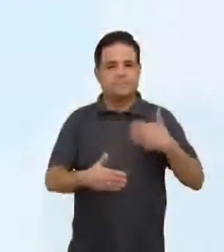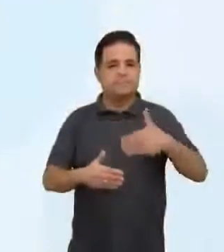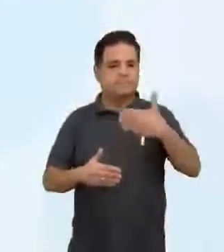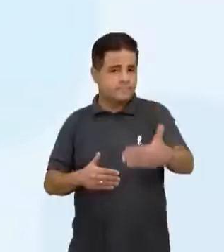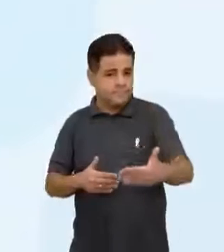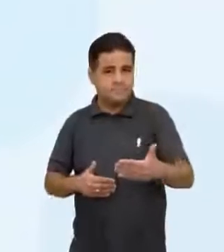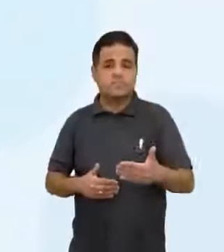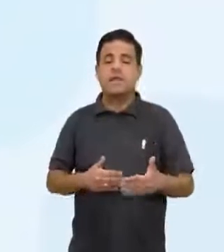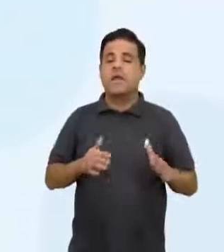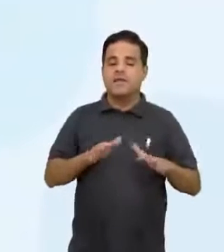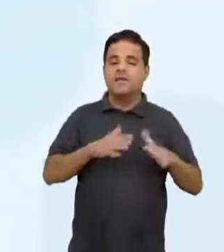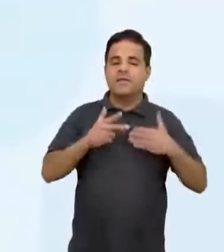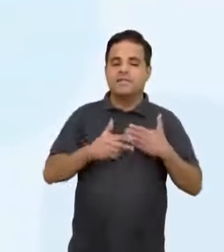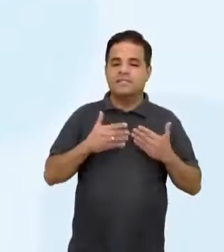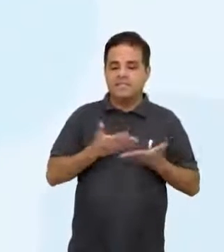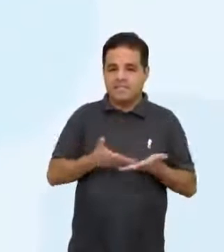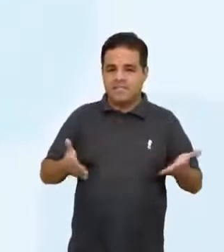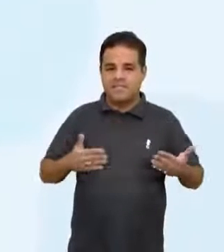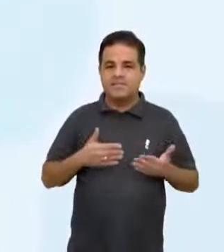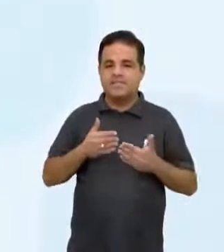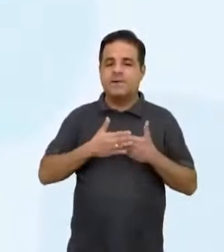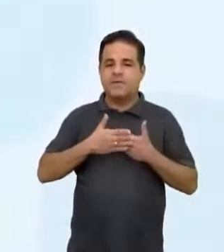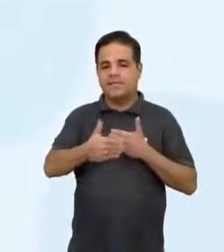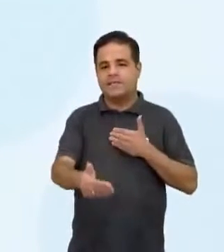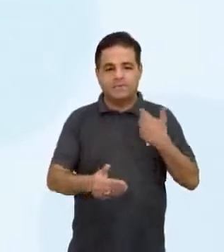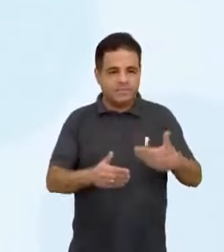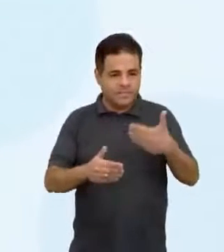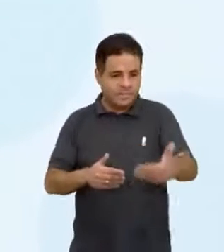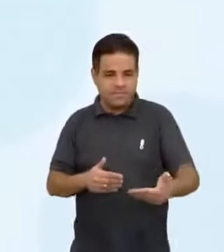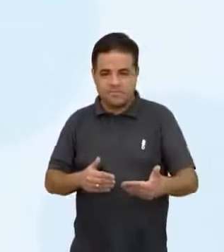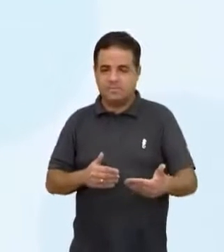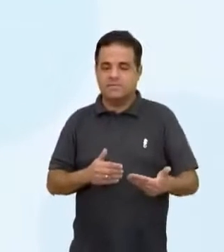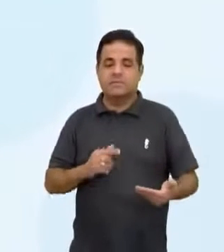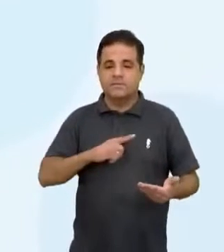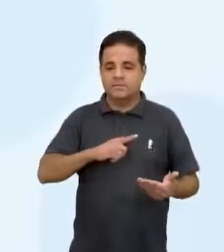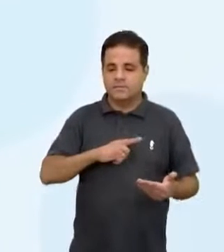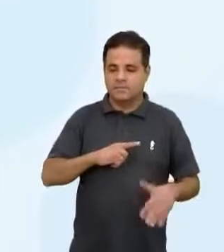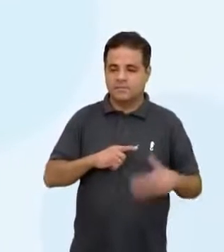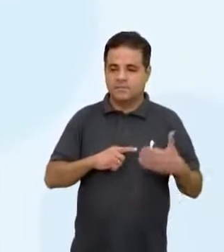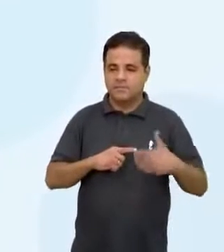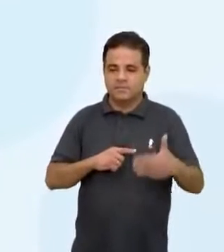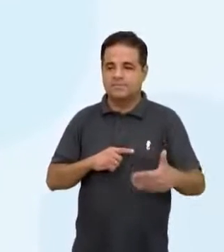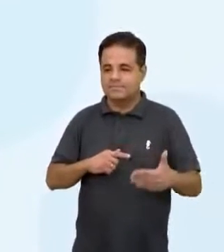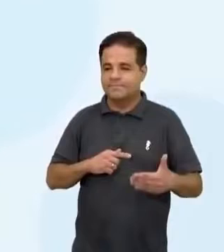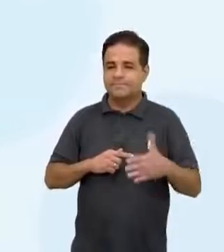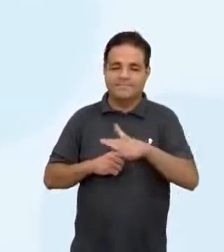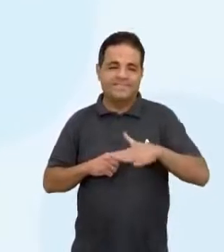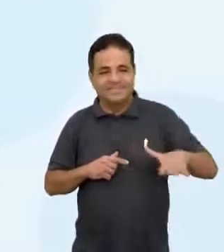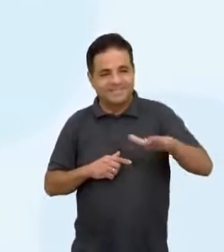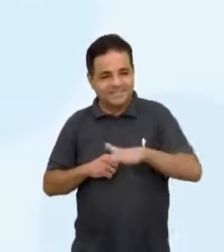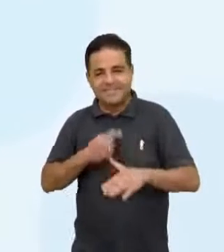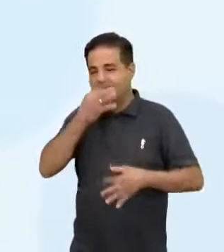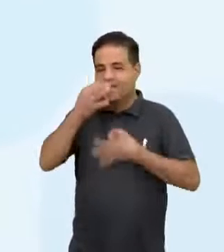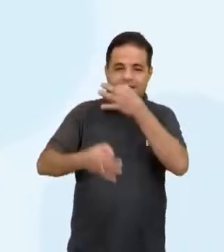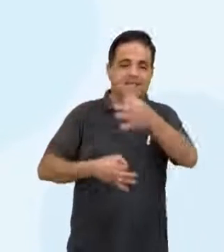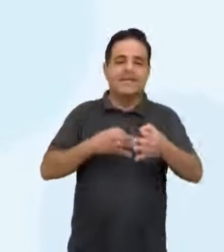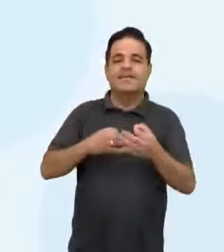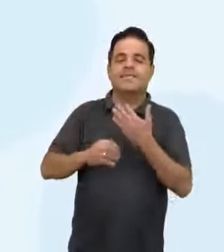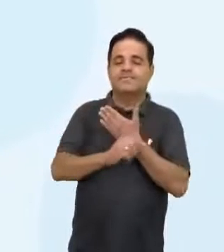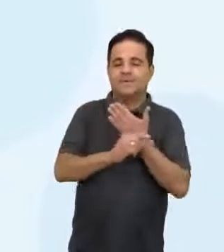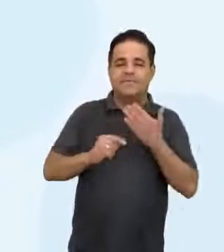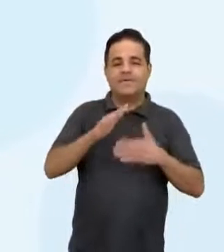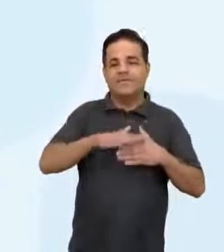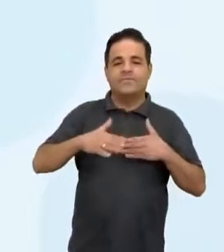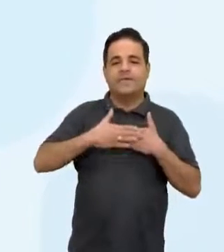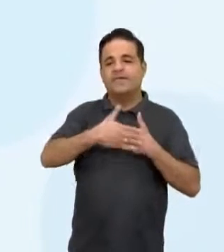diz o que está na tela, olha só, pode ir na tela, por favor, a resposta. Ele fala que, qual é a opinião do autor do texto sobre o papel da